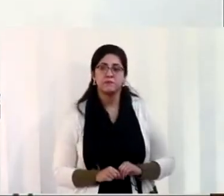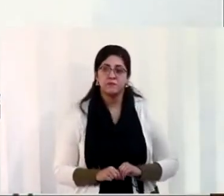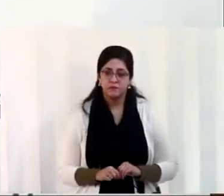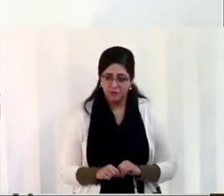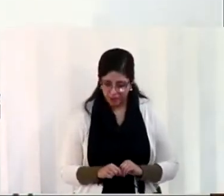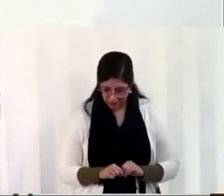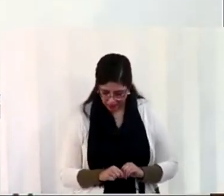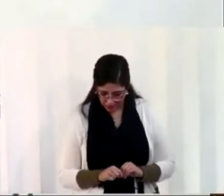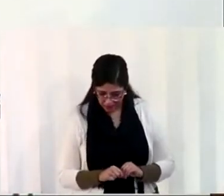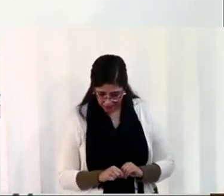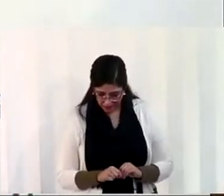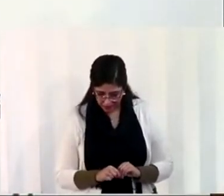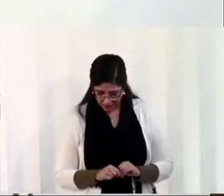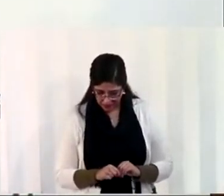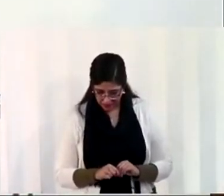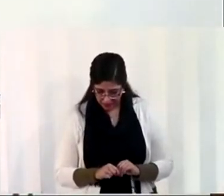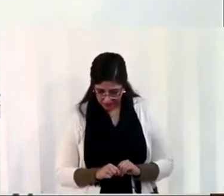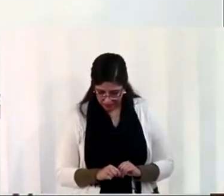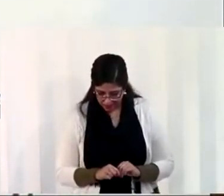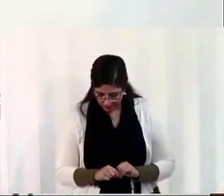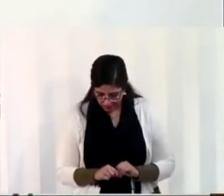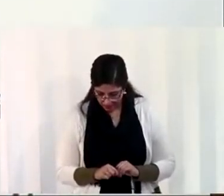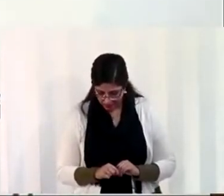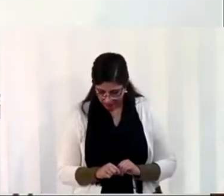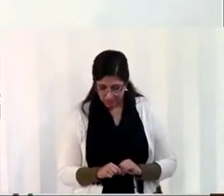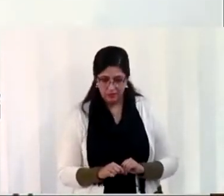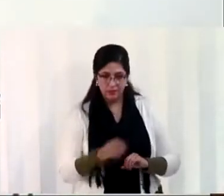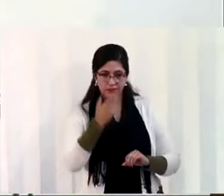nossa exposição é: irmãos,